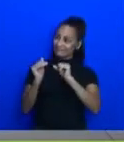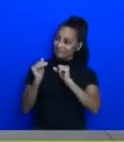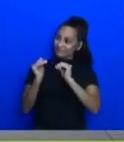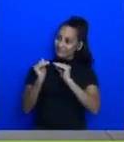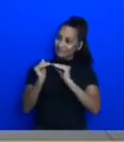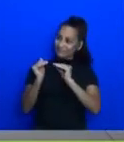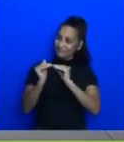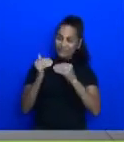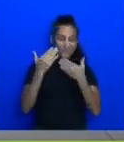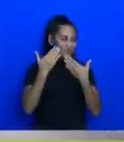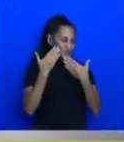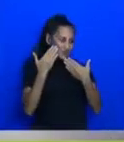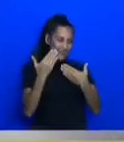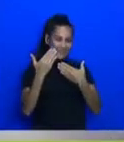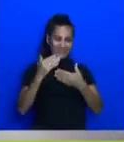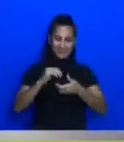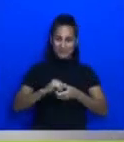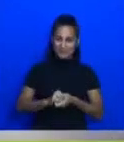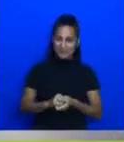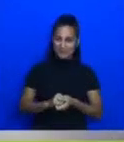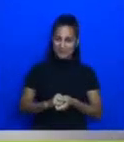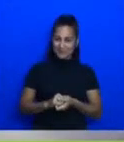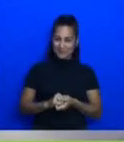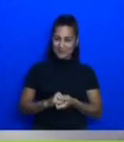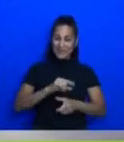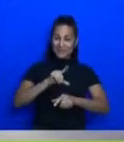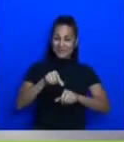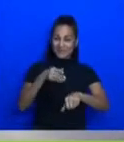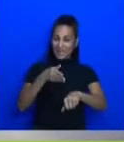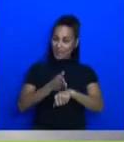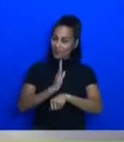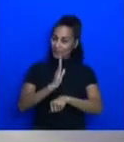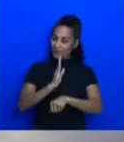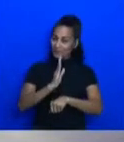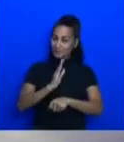confirmo. Sim, confirmo. Obrigado. Sorteio validado.